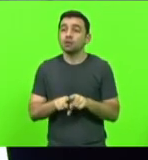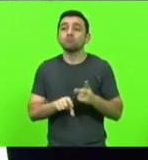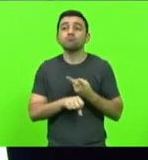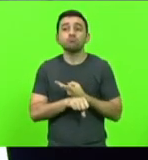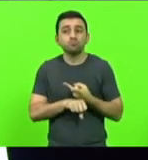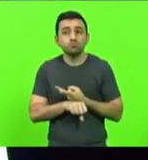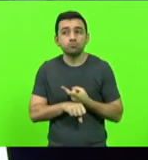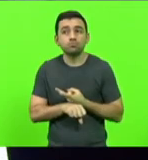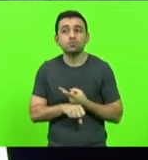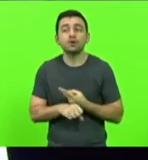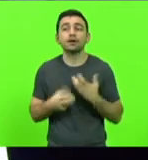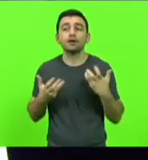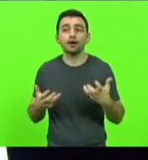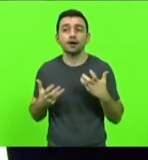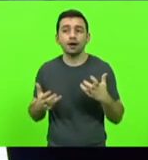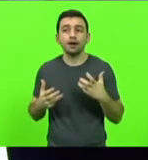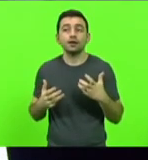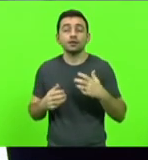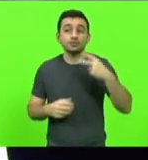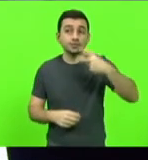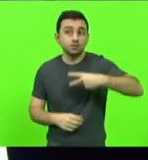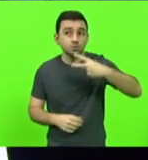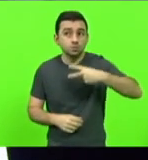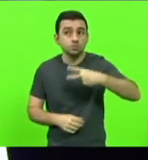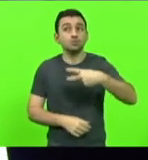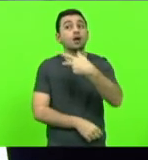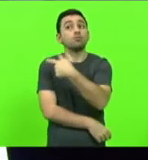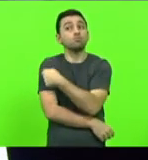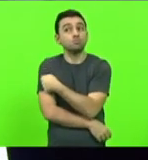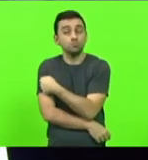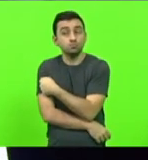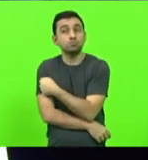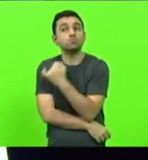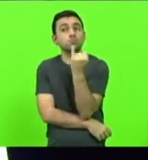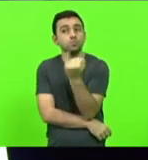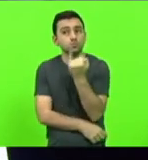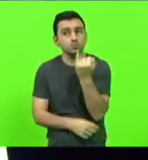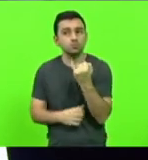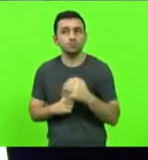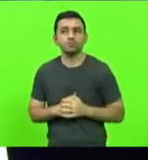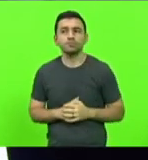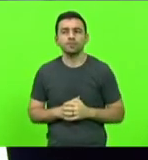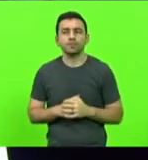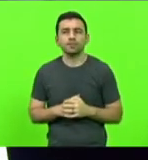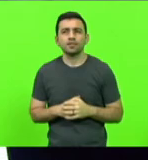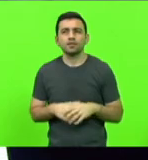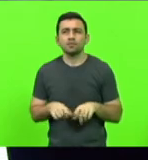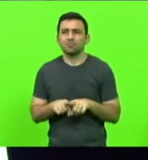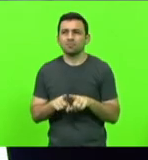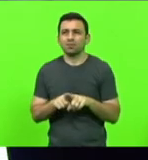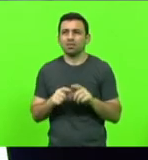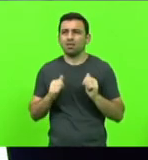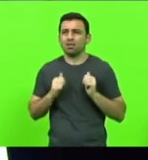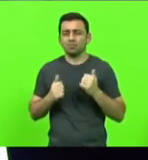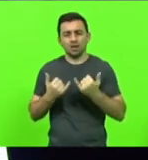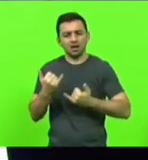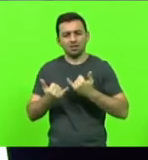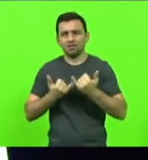para a questão da segunda dose, que é muito importante, e também não podemos admitir